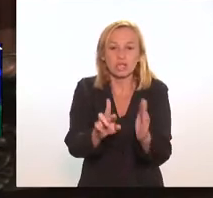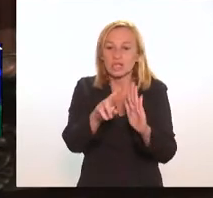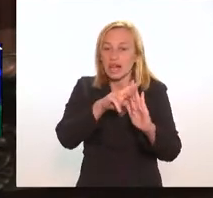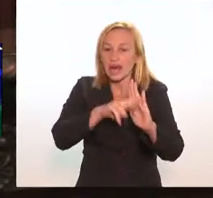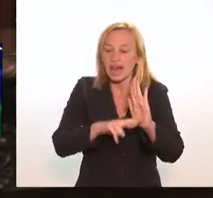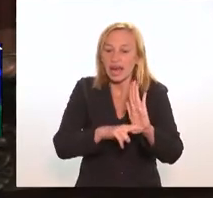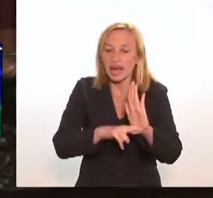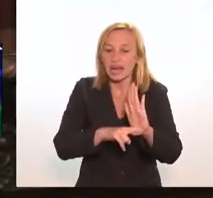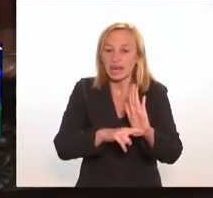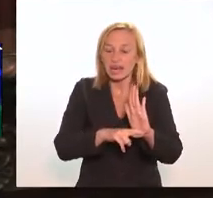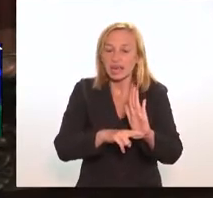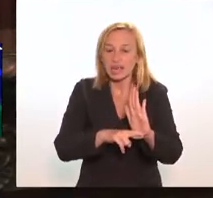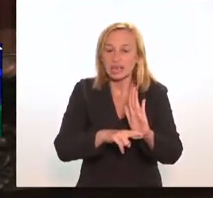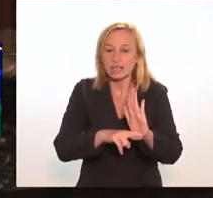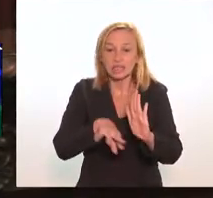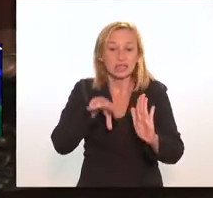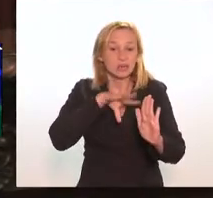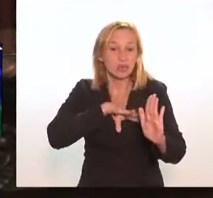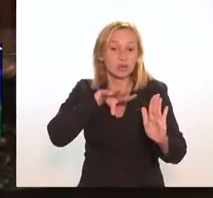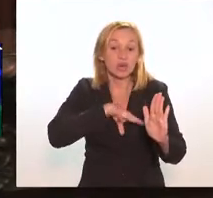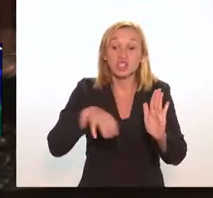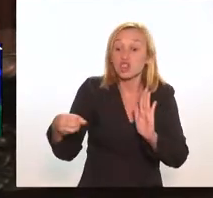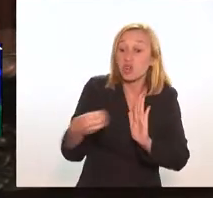língua portuguesa